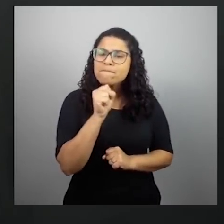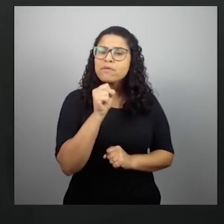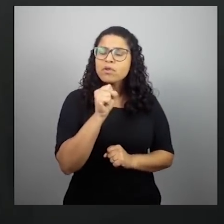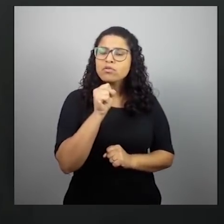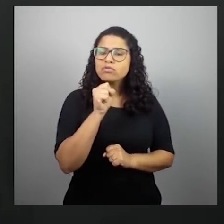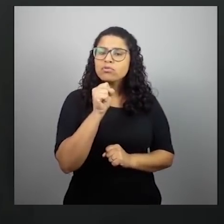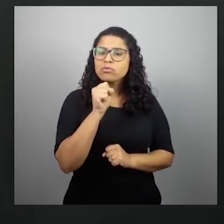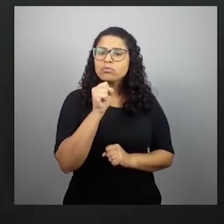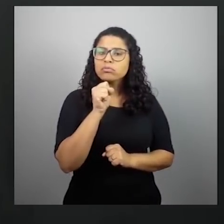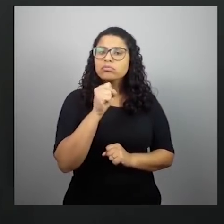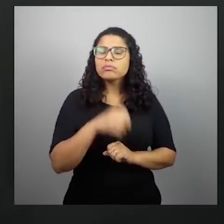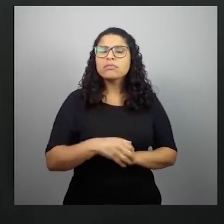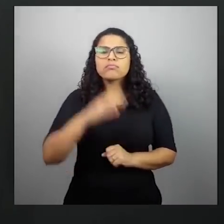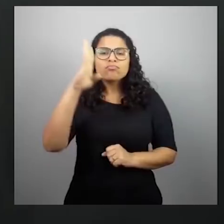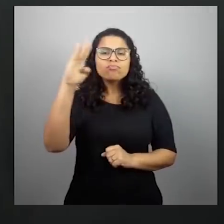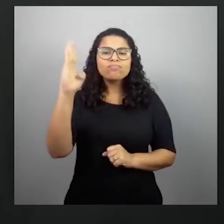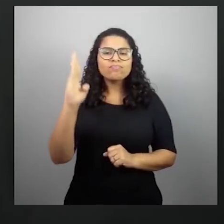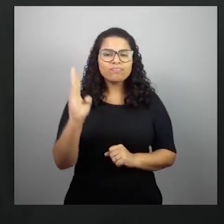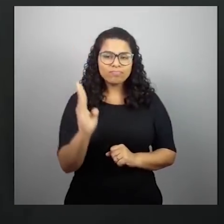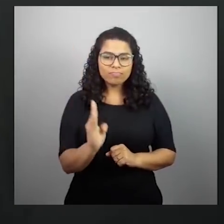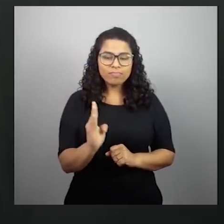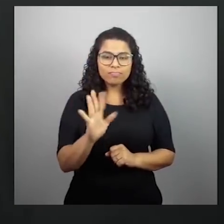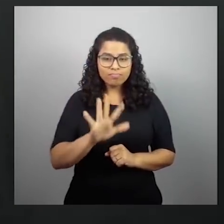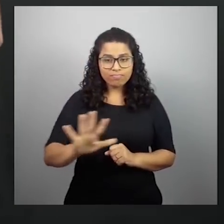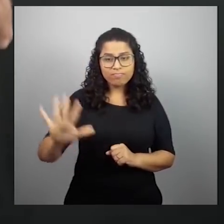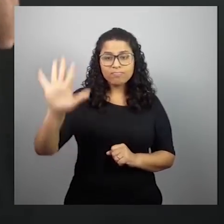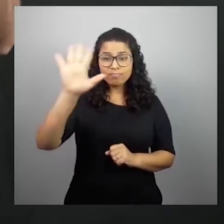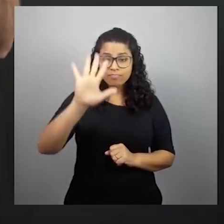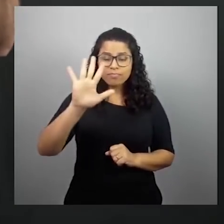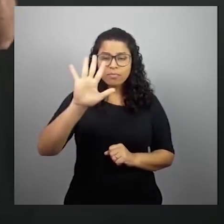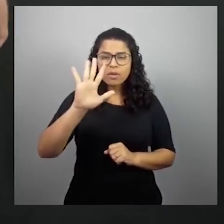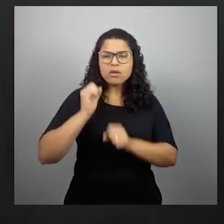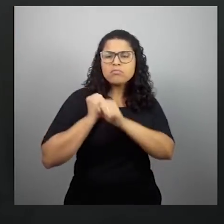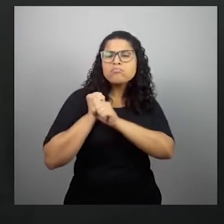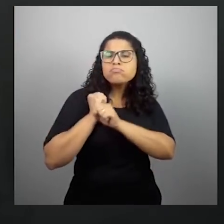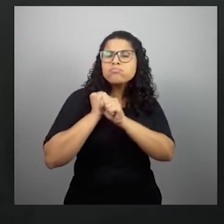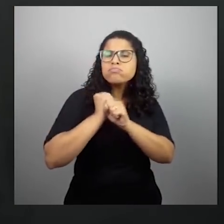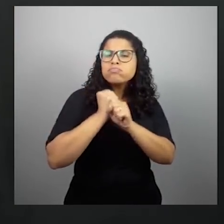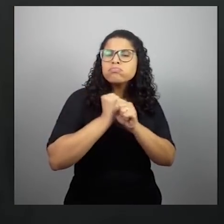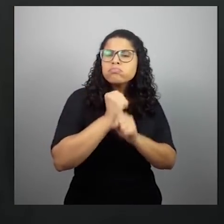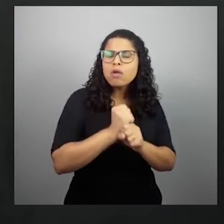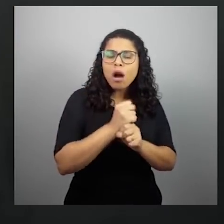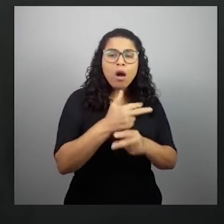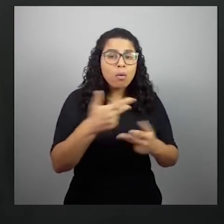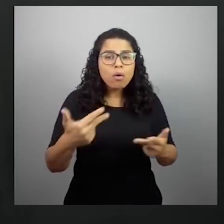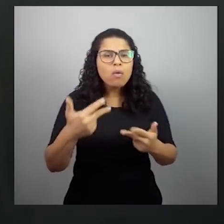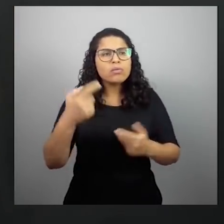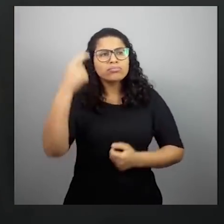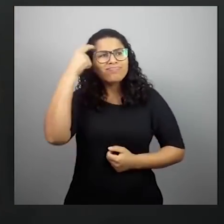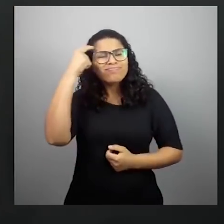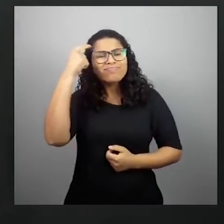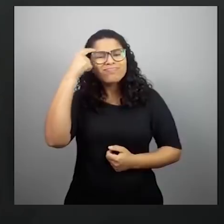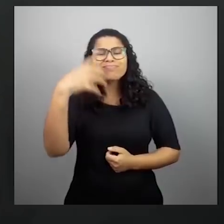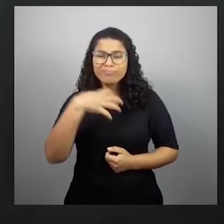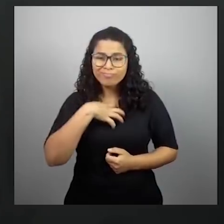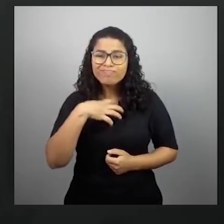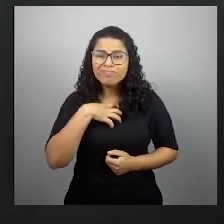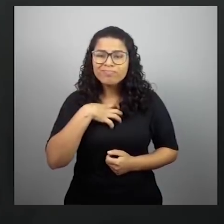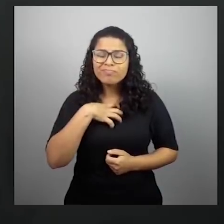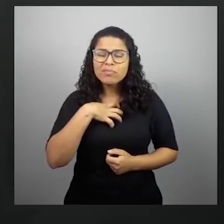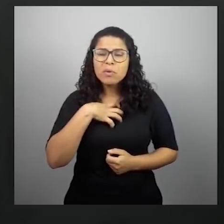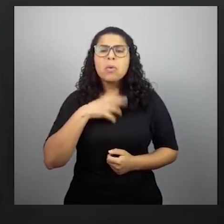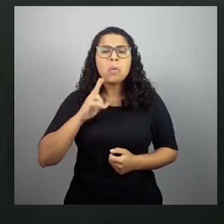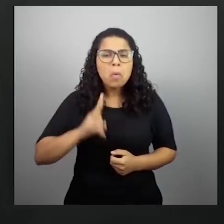formação nacional, que mesmo depois de muitos anos, alguma coisa na maneira da gente pensar ainda tende